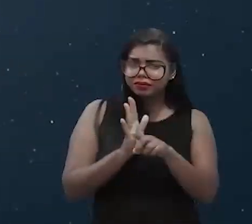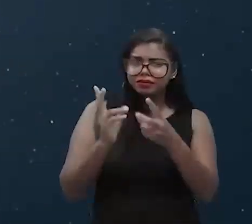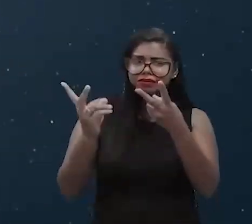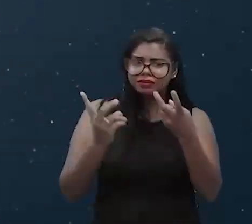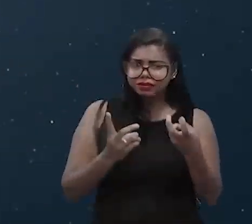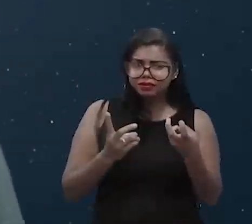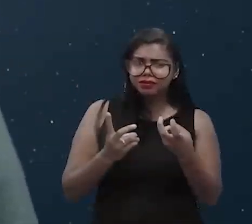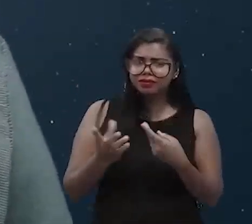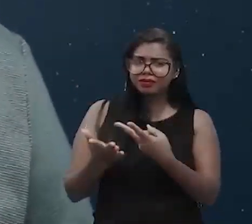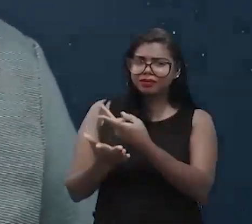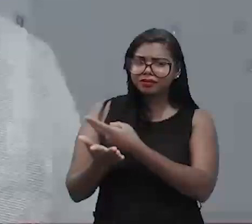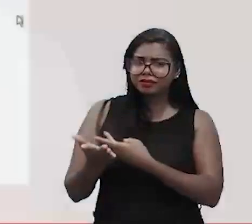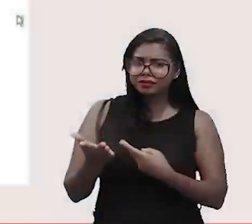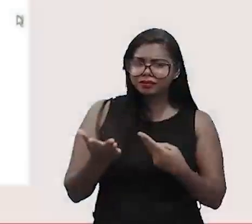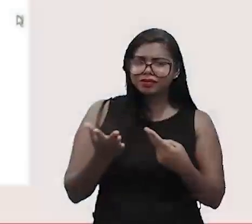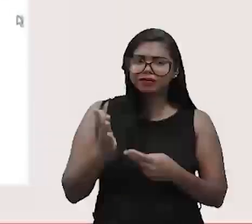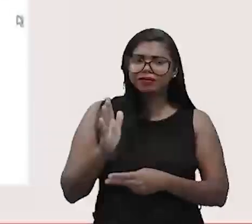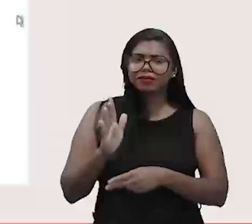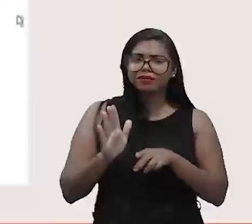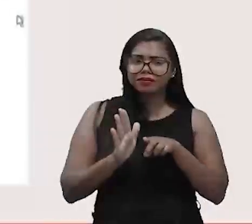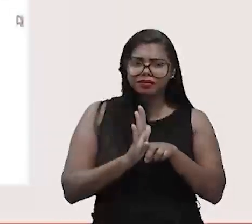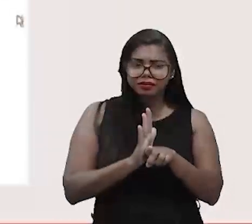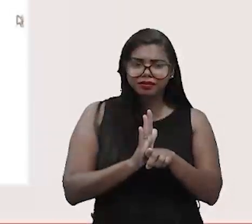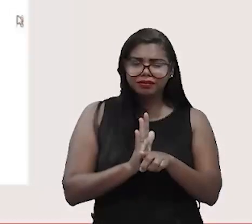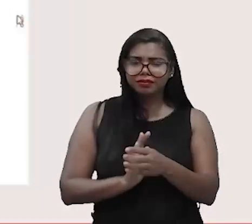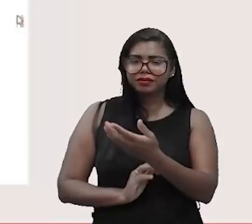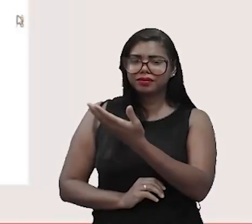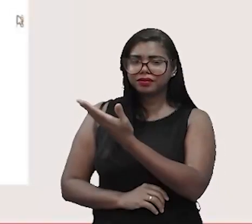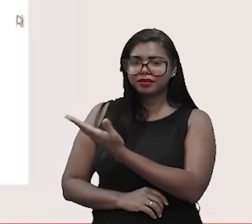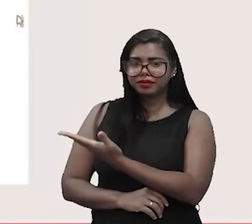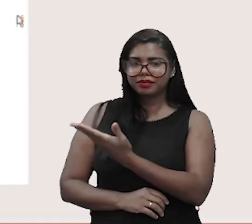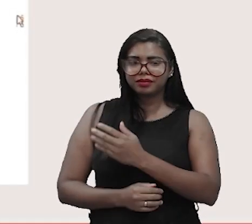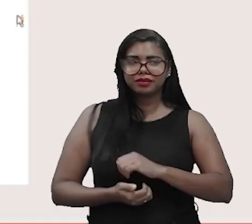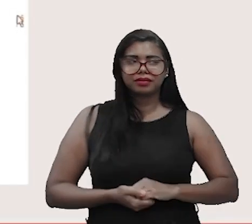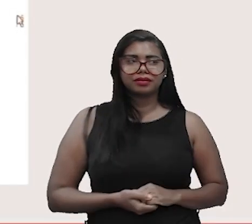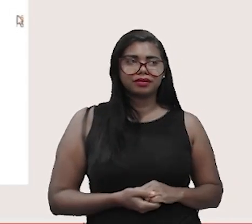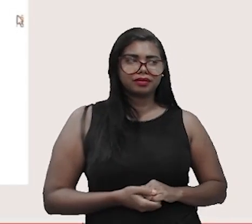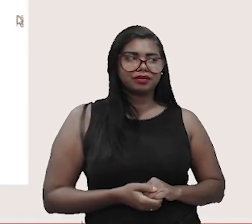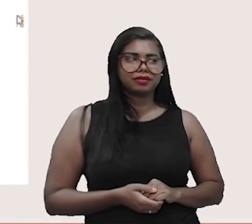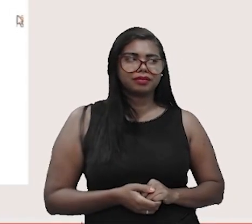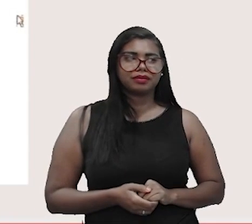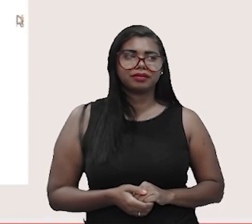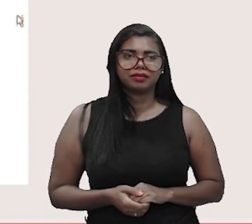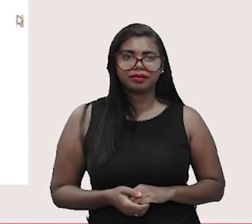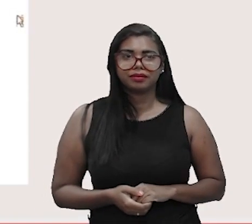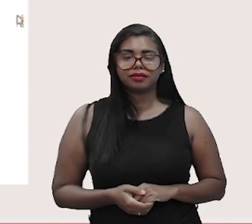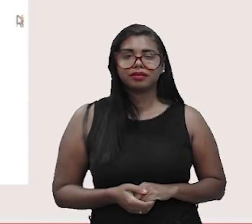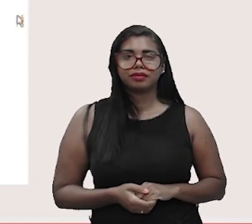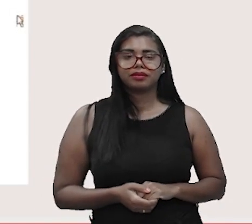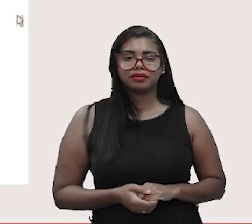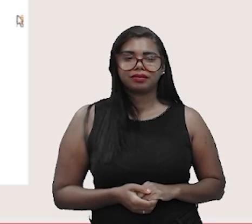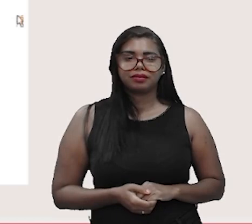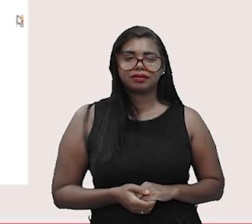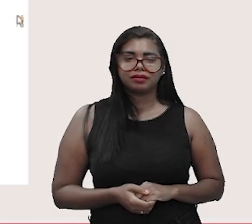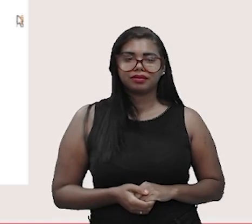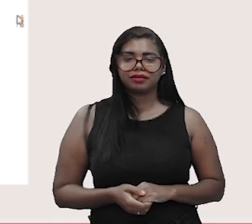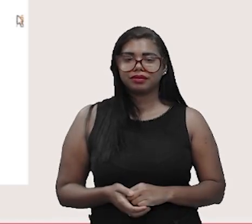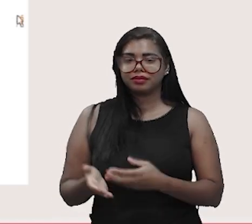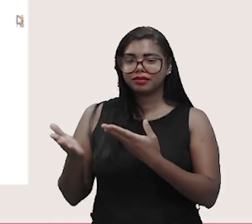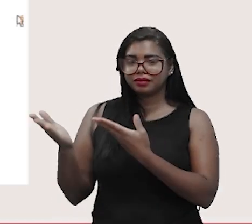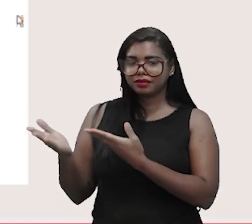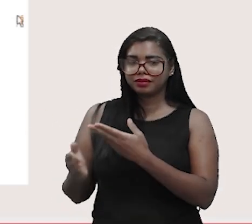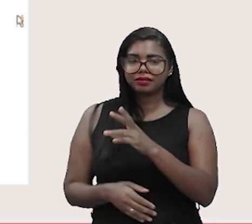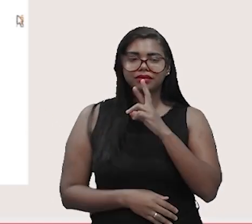lá. O comando da questão é imprescindível. O comando da questão. Você tem sempre o comando da questão, porque a resposta está no